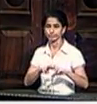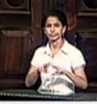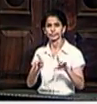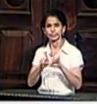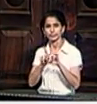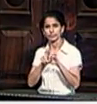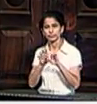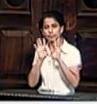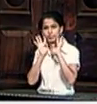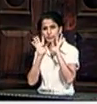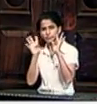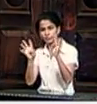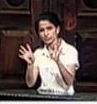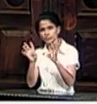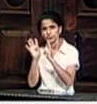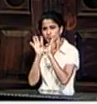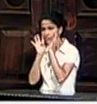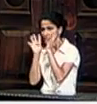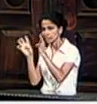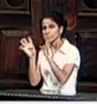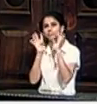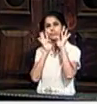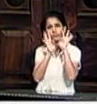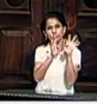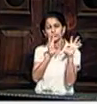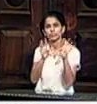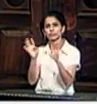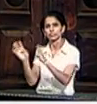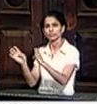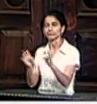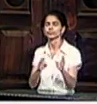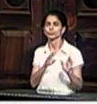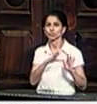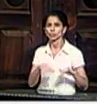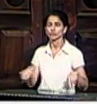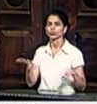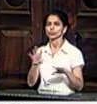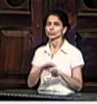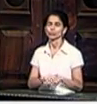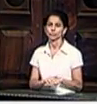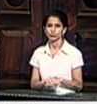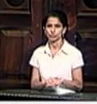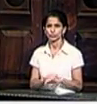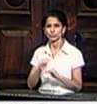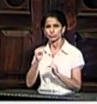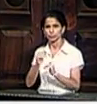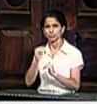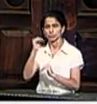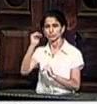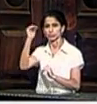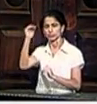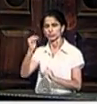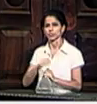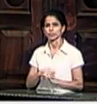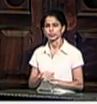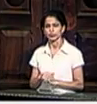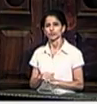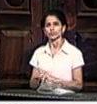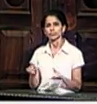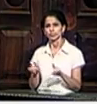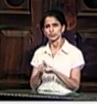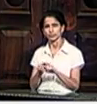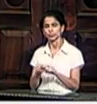ouvimos todos os segmentos, né? Não só os oficiais, como os praças, não só o Sindicato